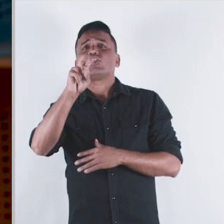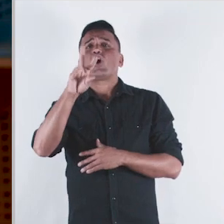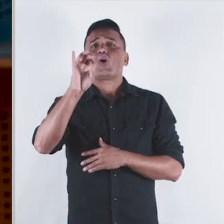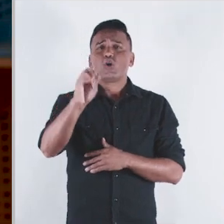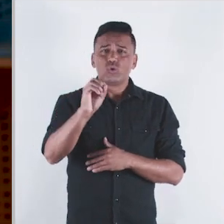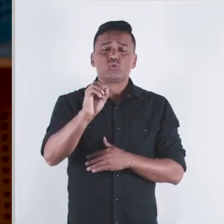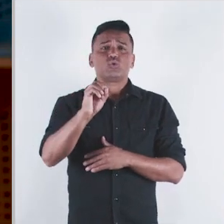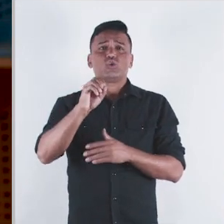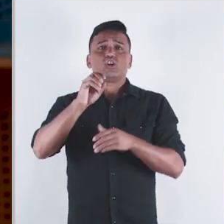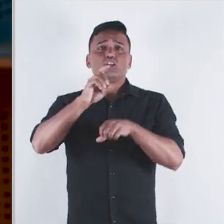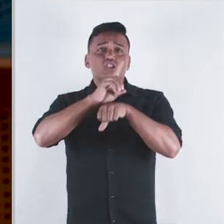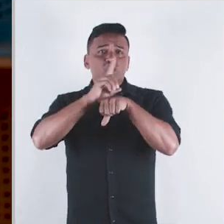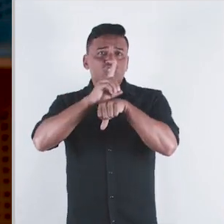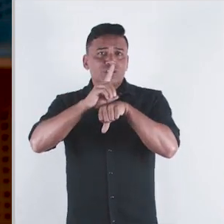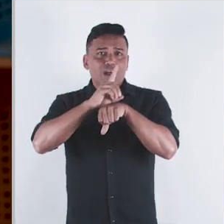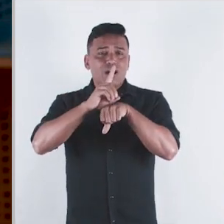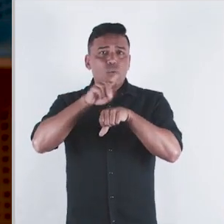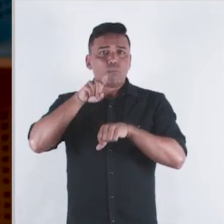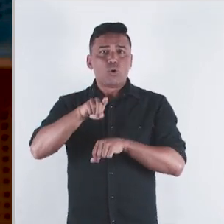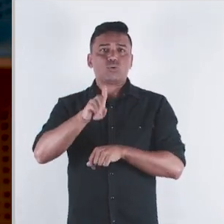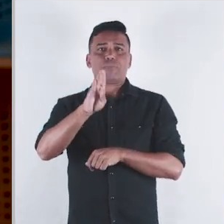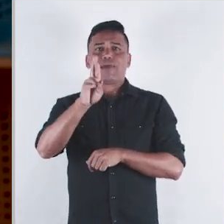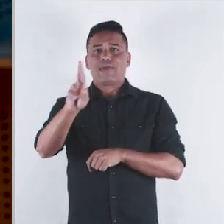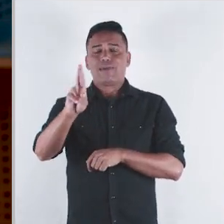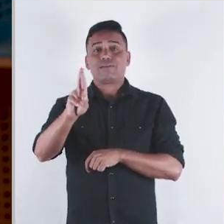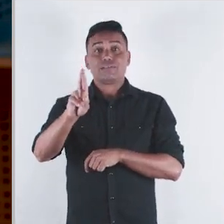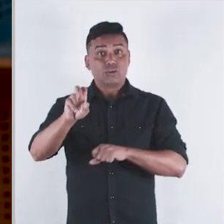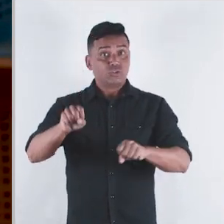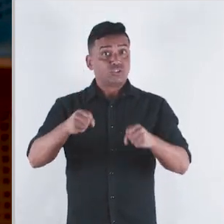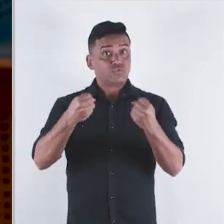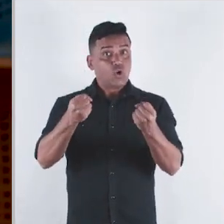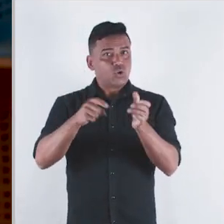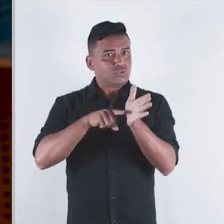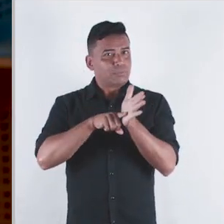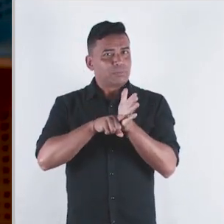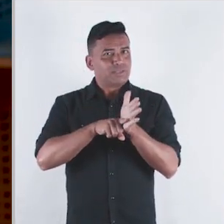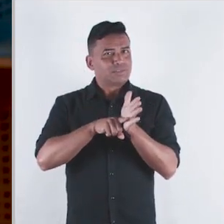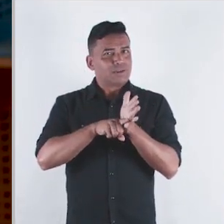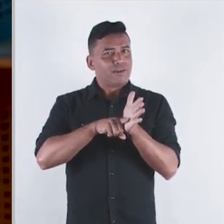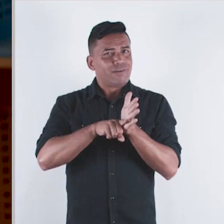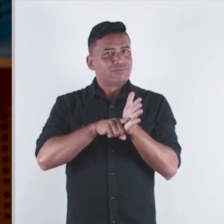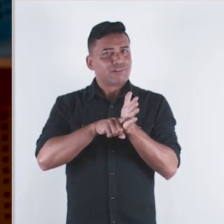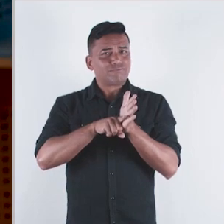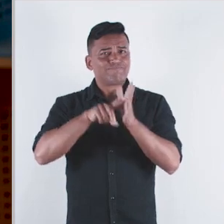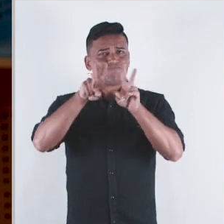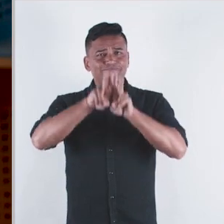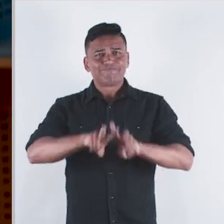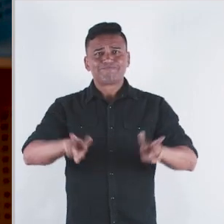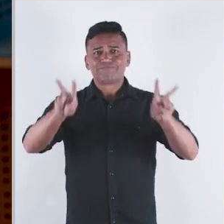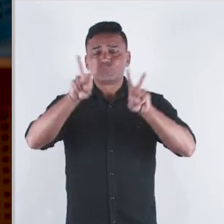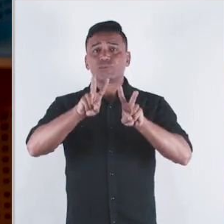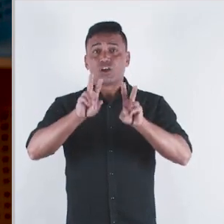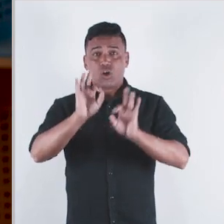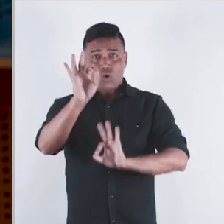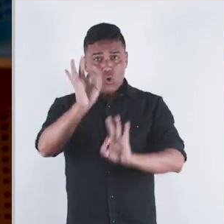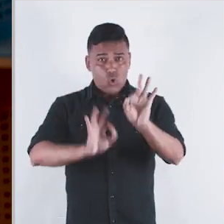www.observatoriodigital.ufscar.br. Um esforço de pesquisa dedicado a mapear,